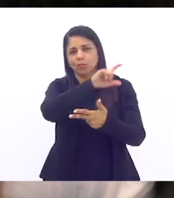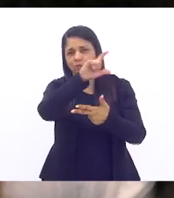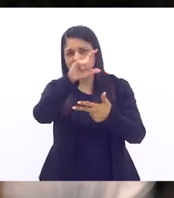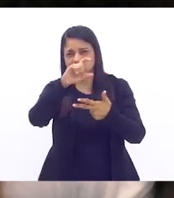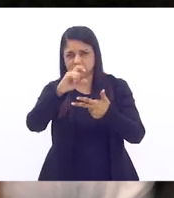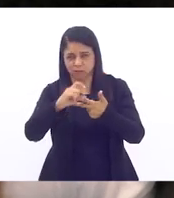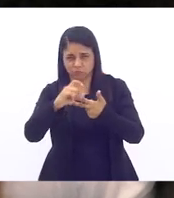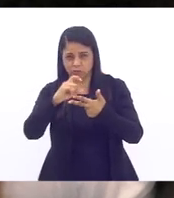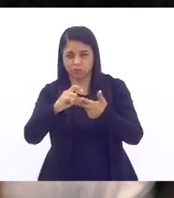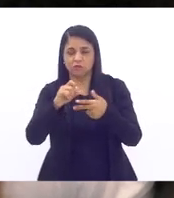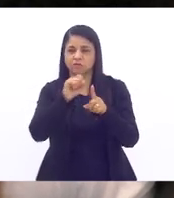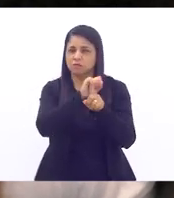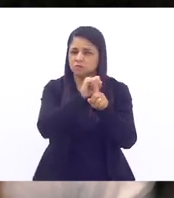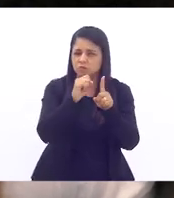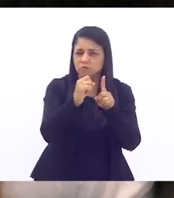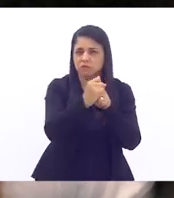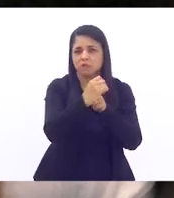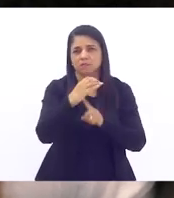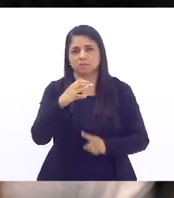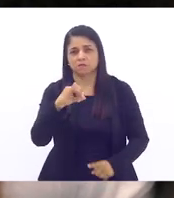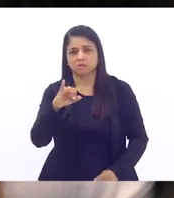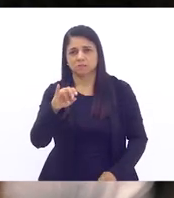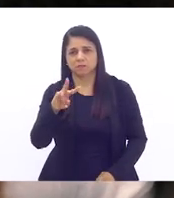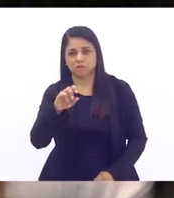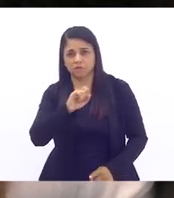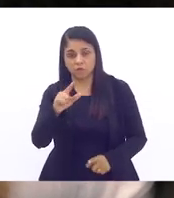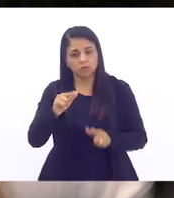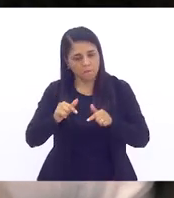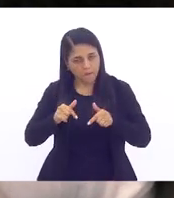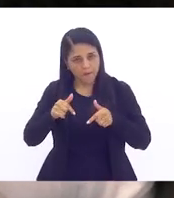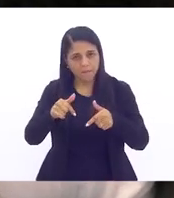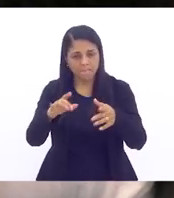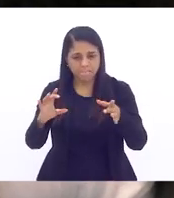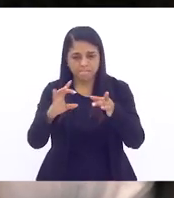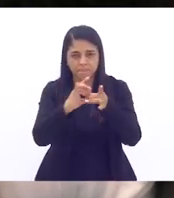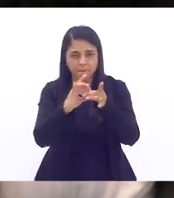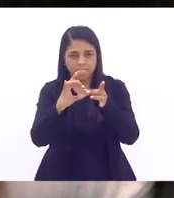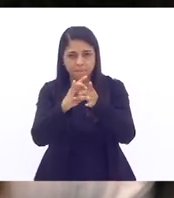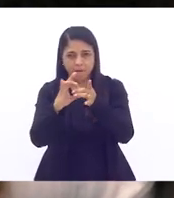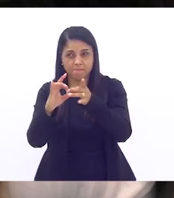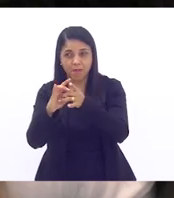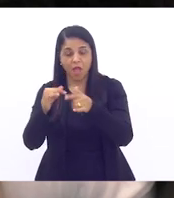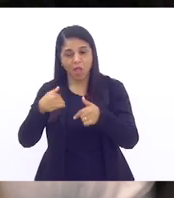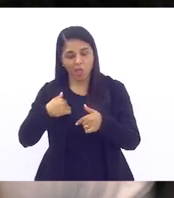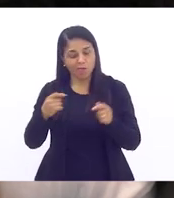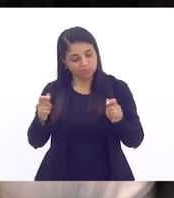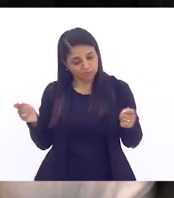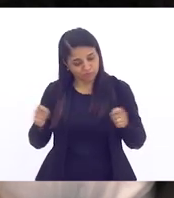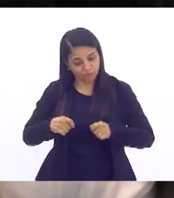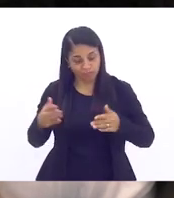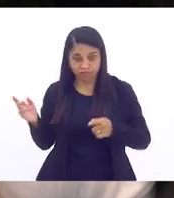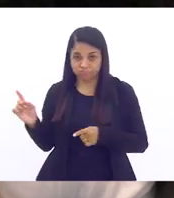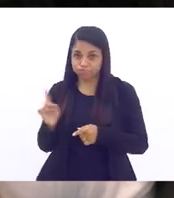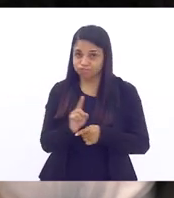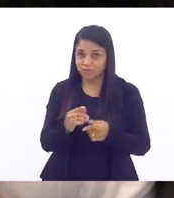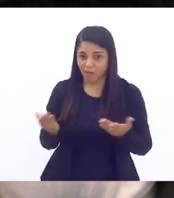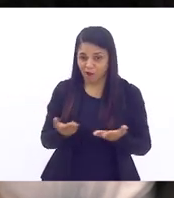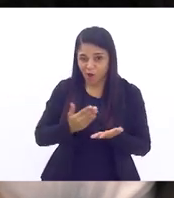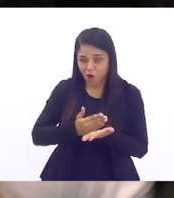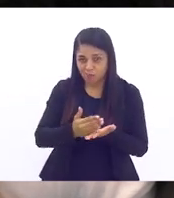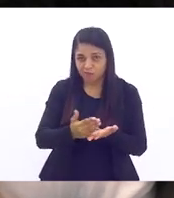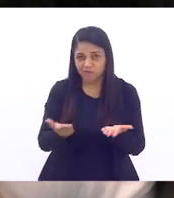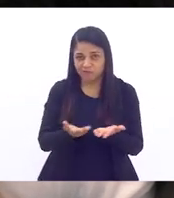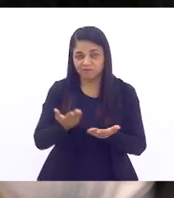a sociedade civil nós vamos avançar eu estou chegando no que eu puder já estou começando